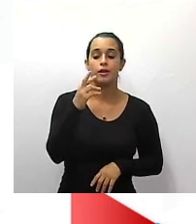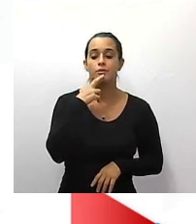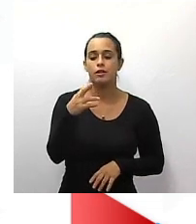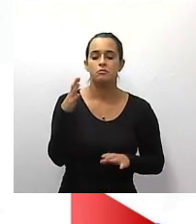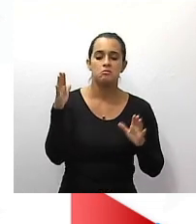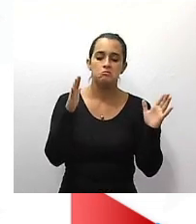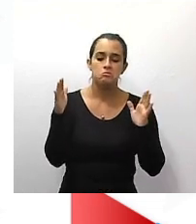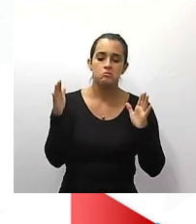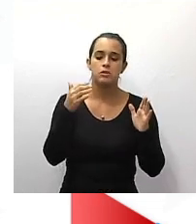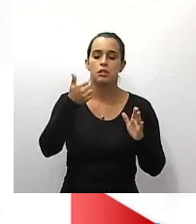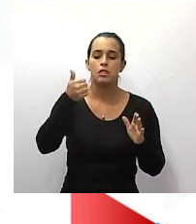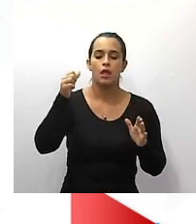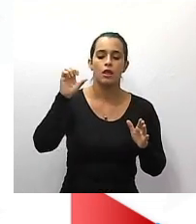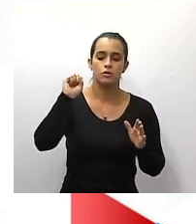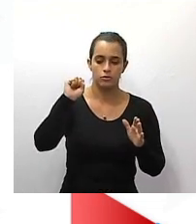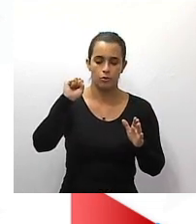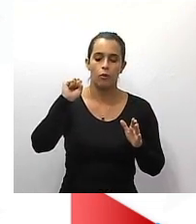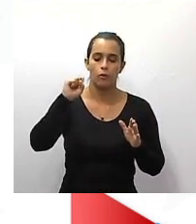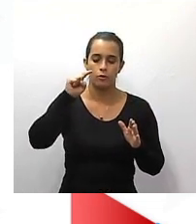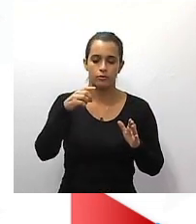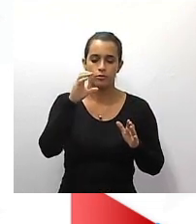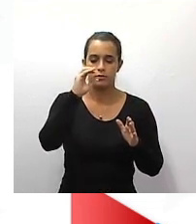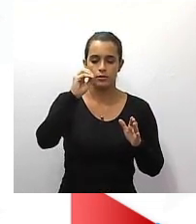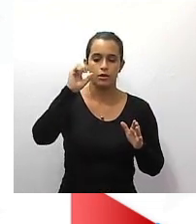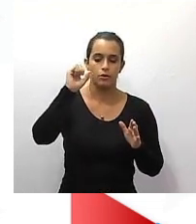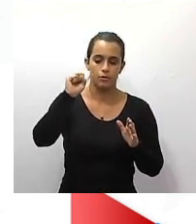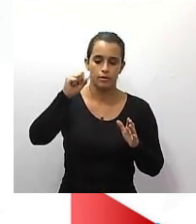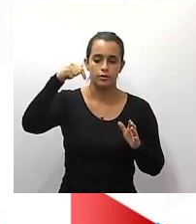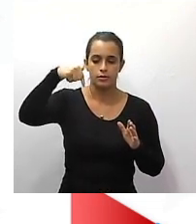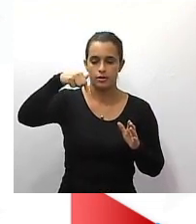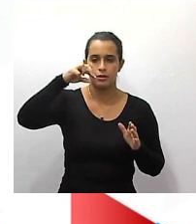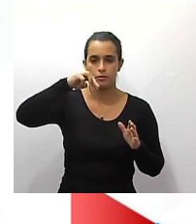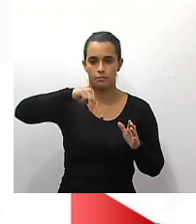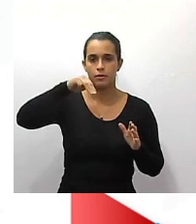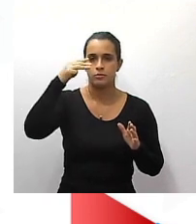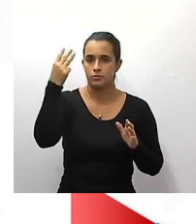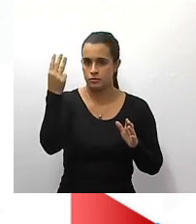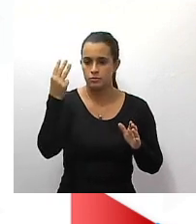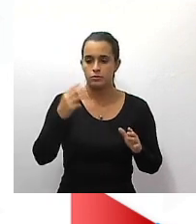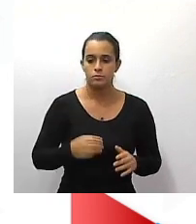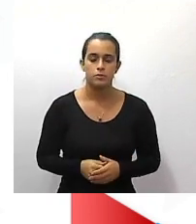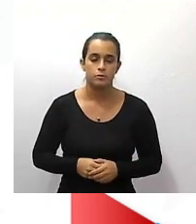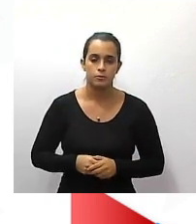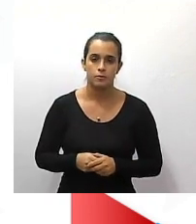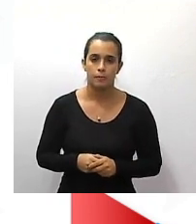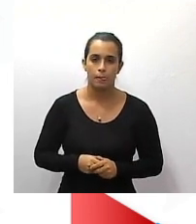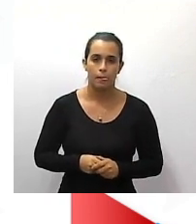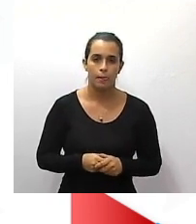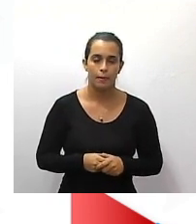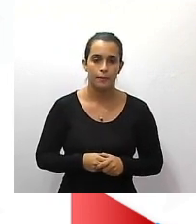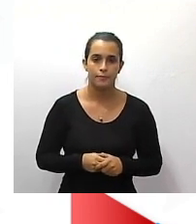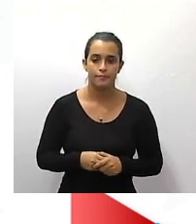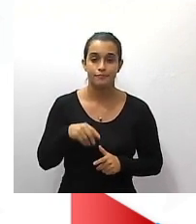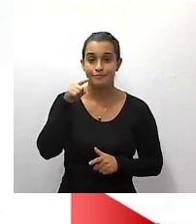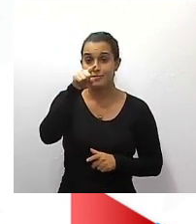isso? Não esquece, era 1 litro. Então, a gente não pode esquecer dessa regra. Se era 1 litro equivale a